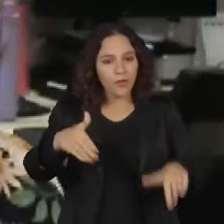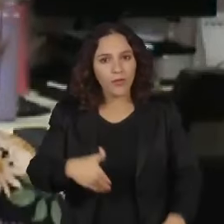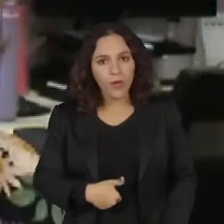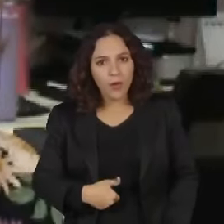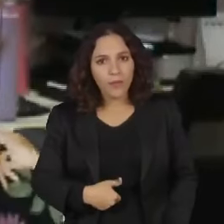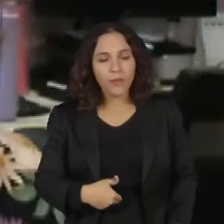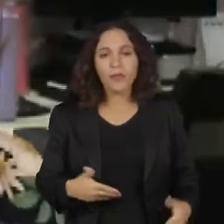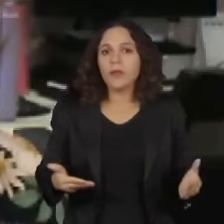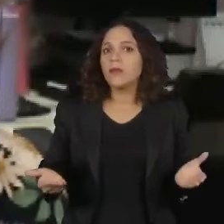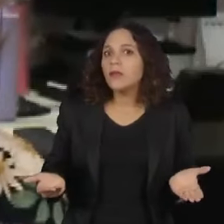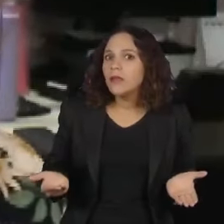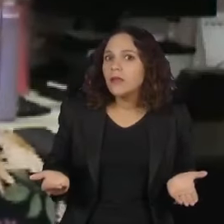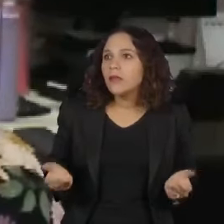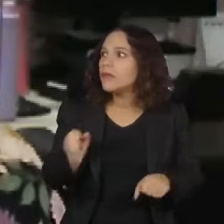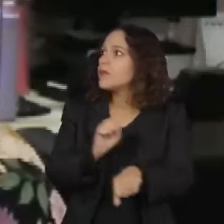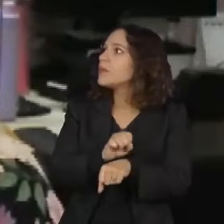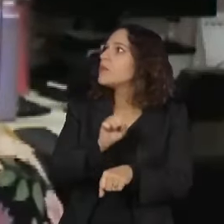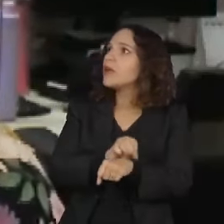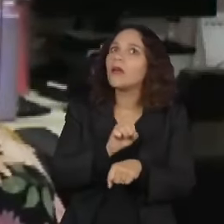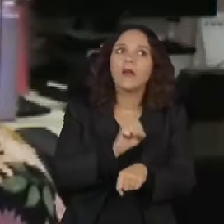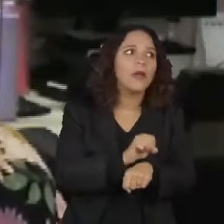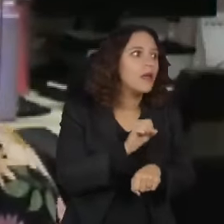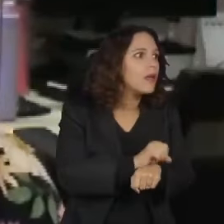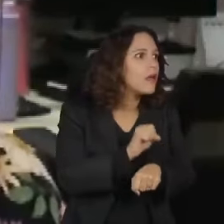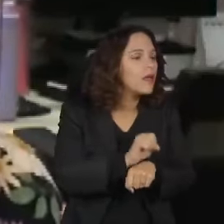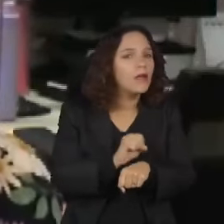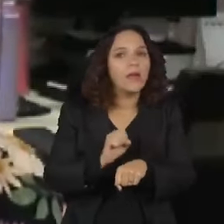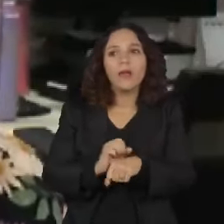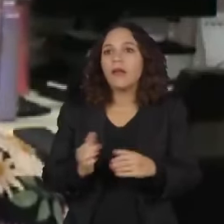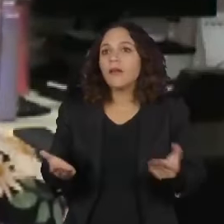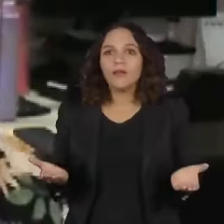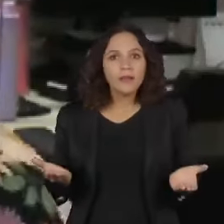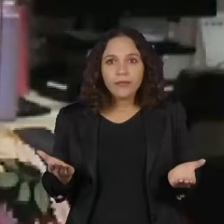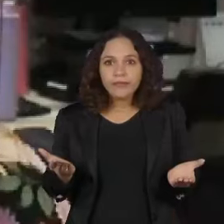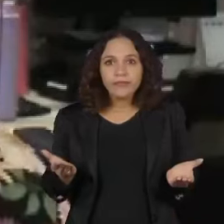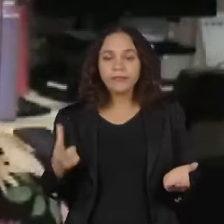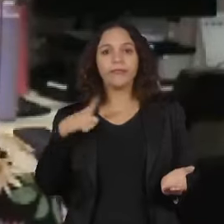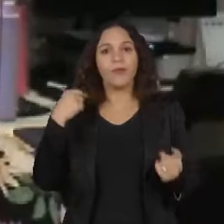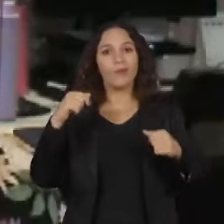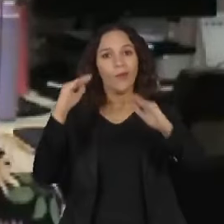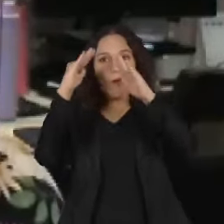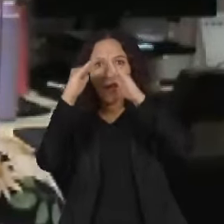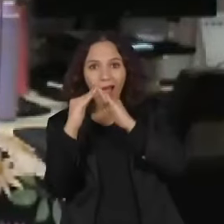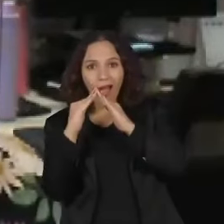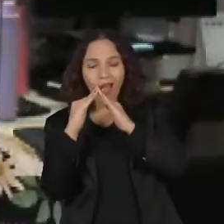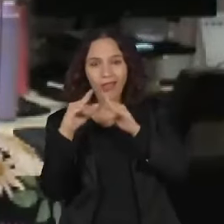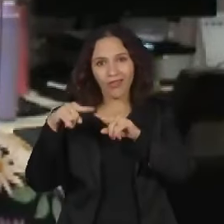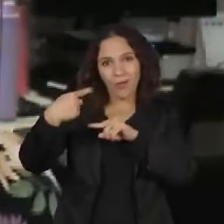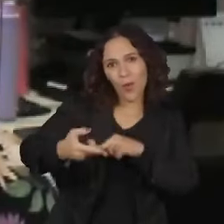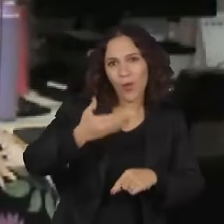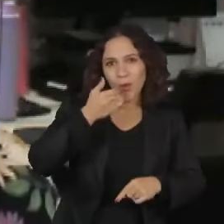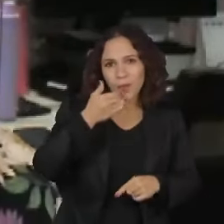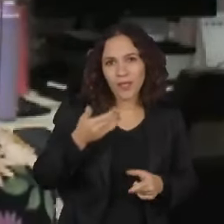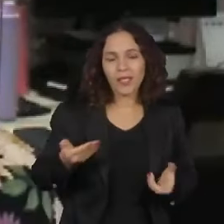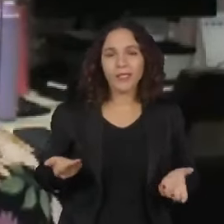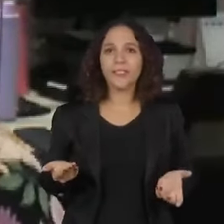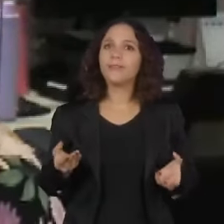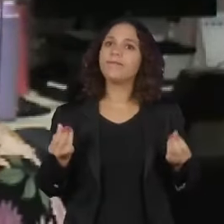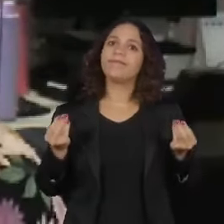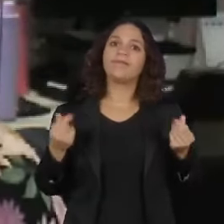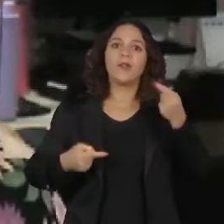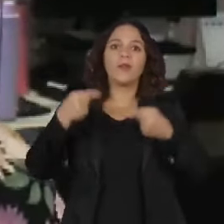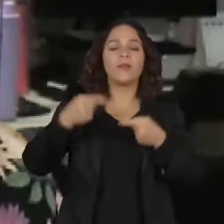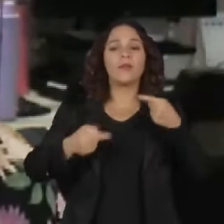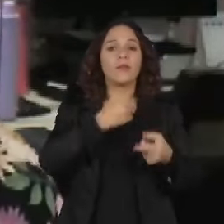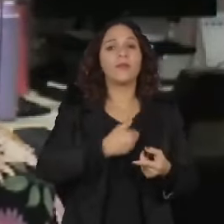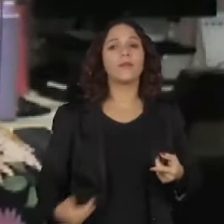então elas não podem ficar esperando sair né da rua ter ser atendido por todas as políticas públicas que